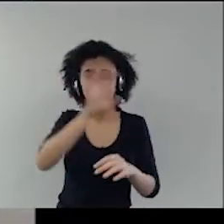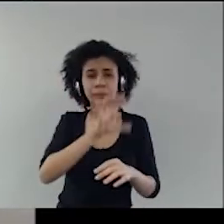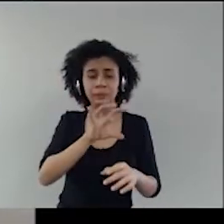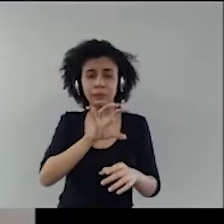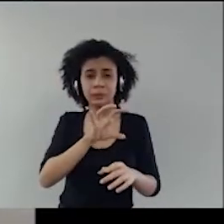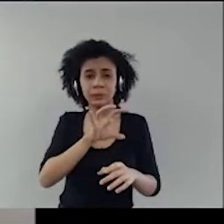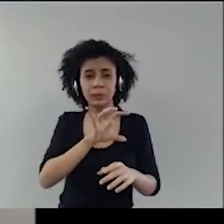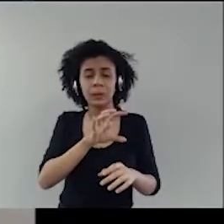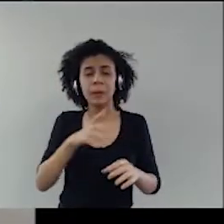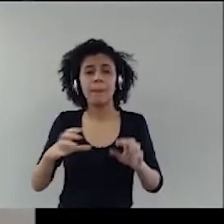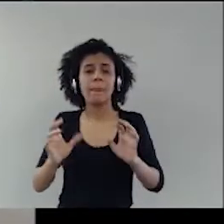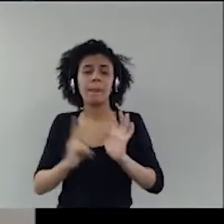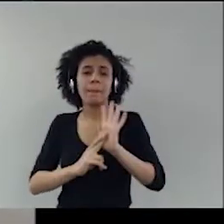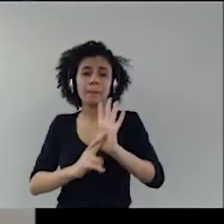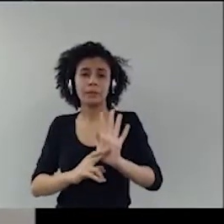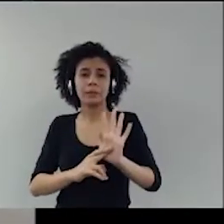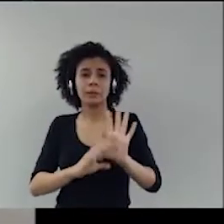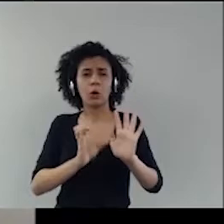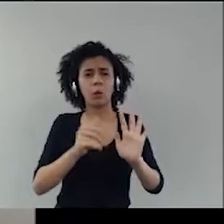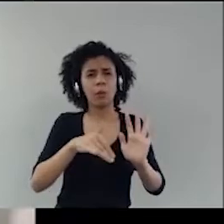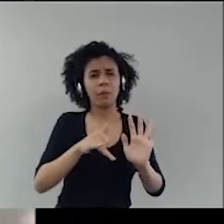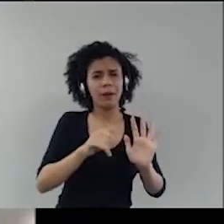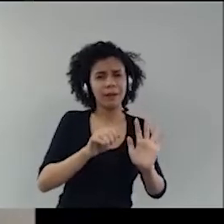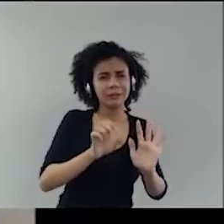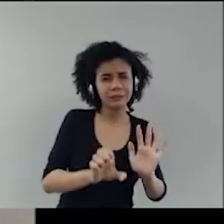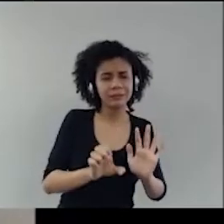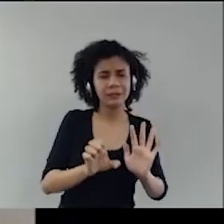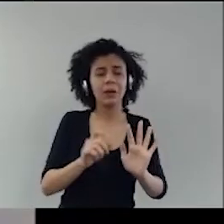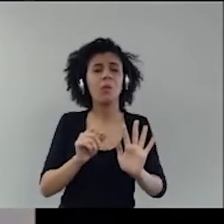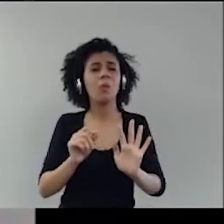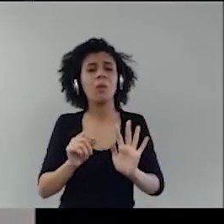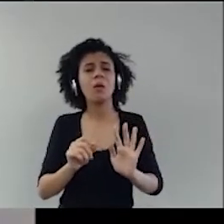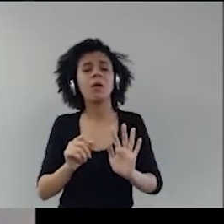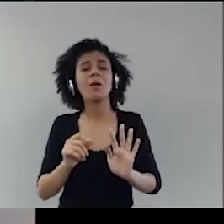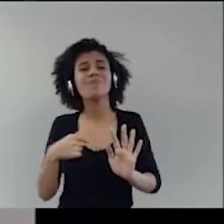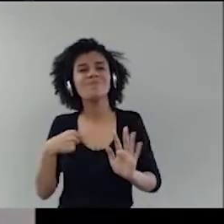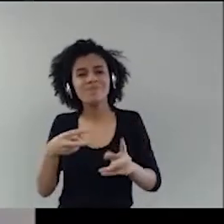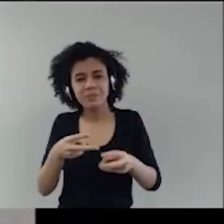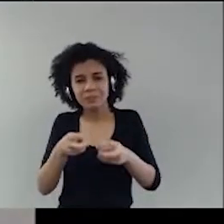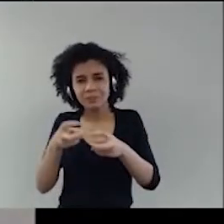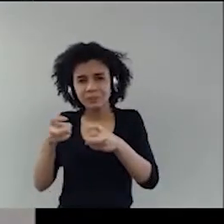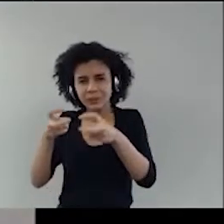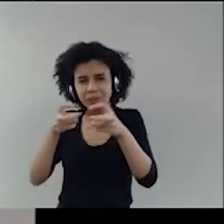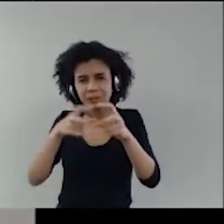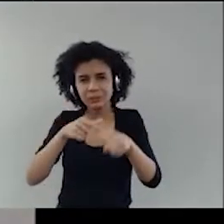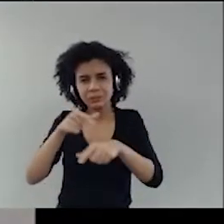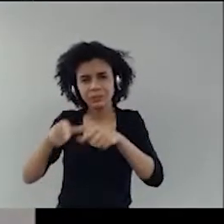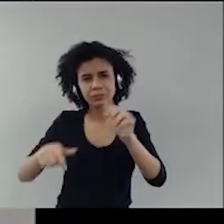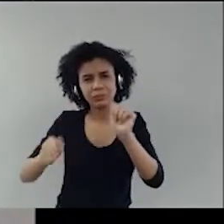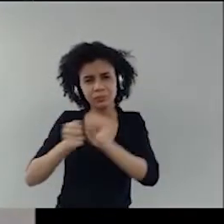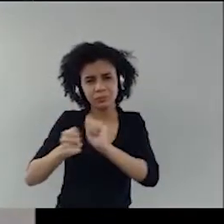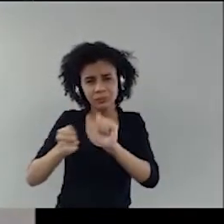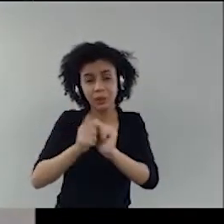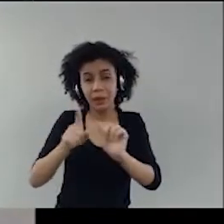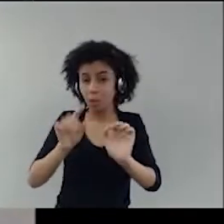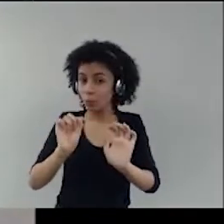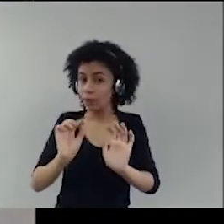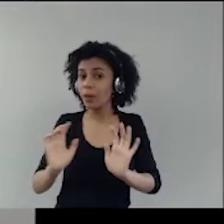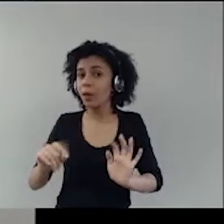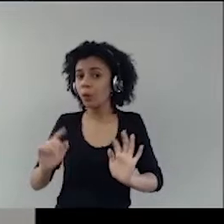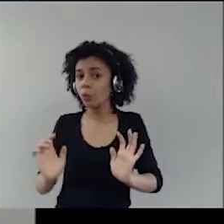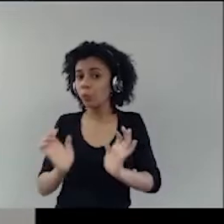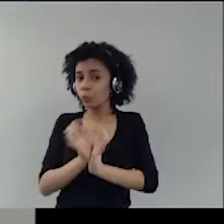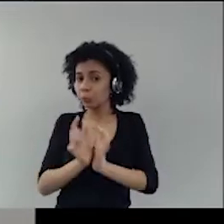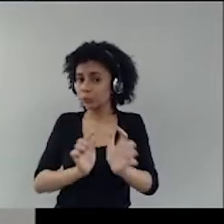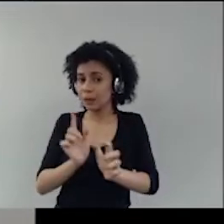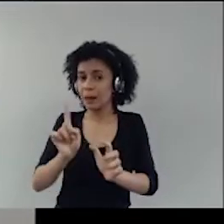e pelo CONASENS, o que a gente percebeu em todo esse núcleo de trabalho integrado, que é um grupo, né? É um grupo de